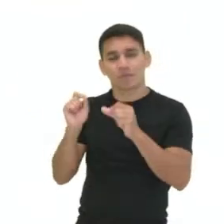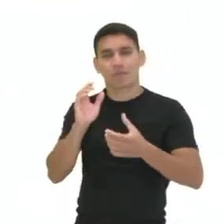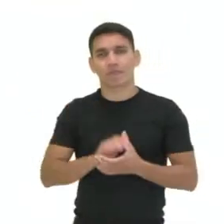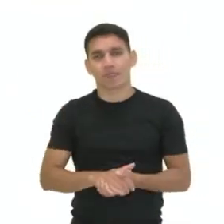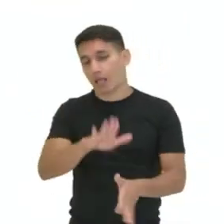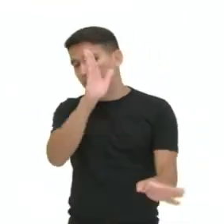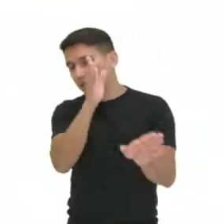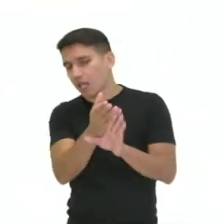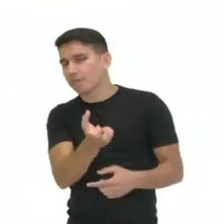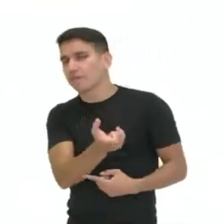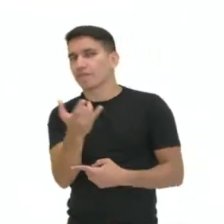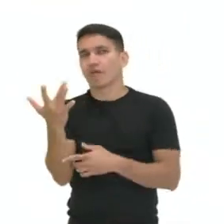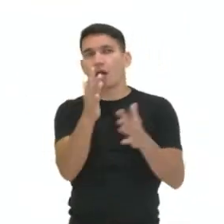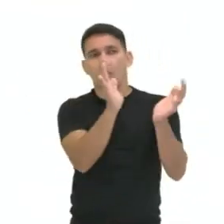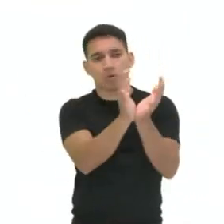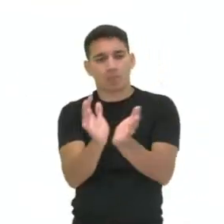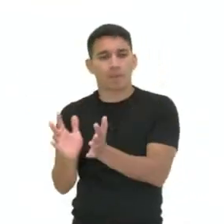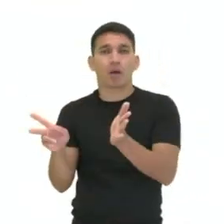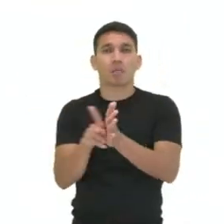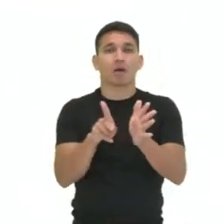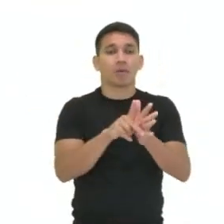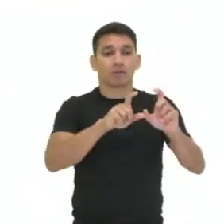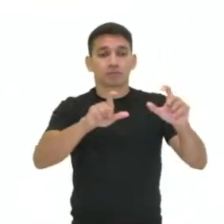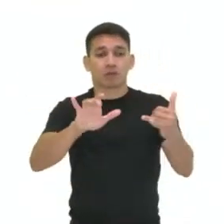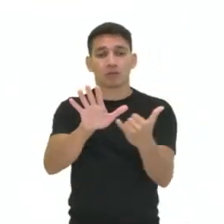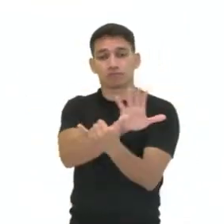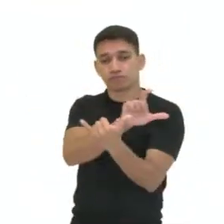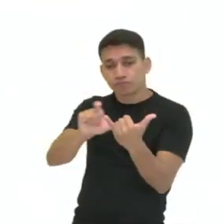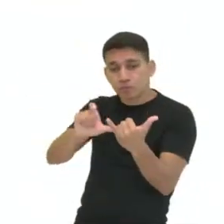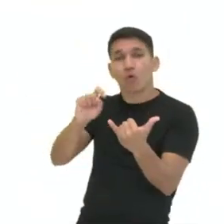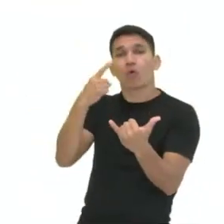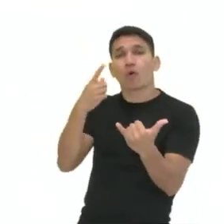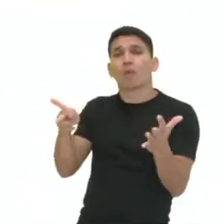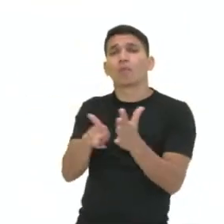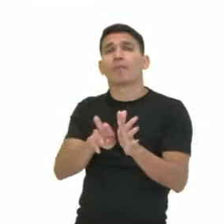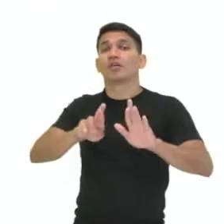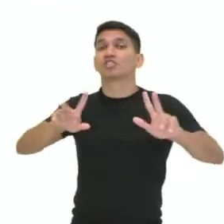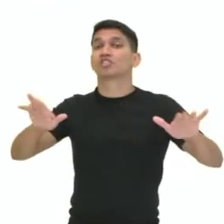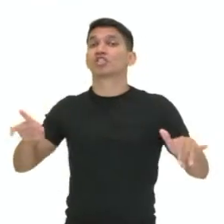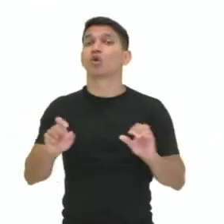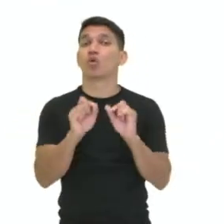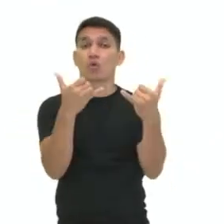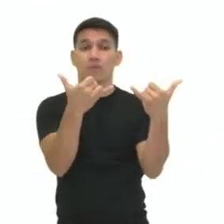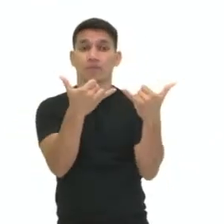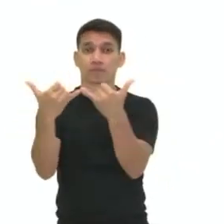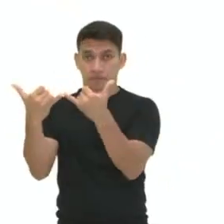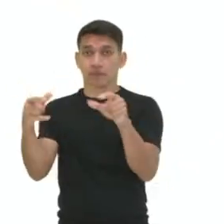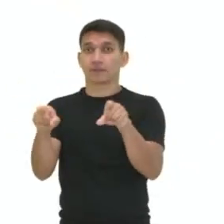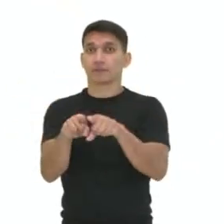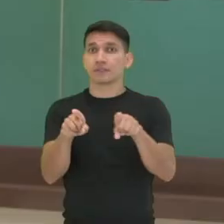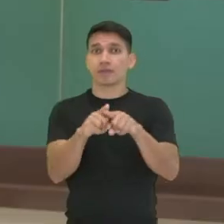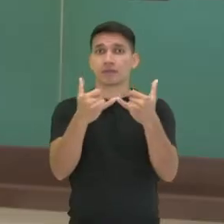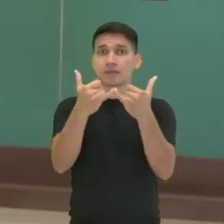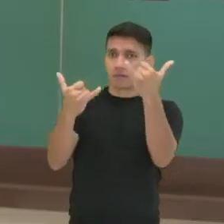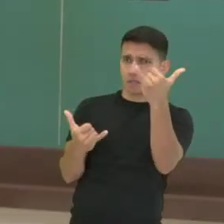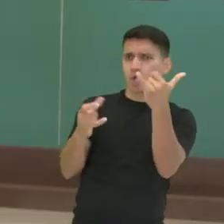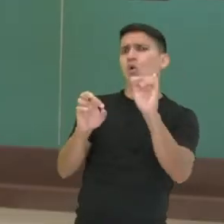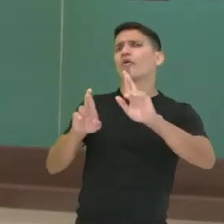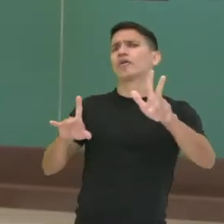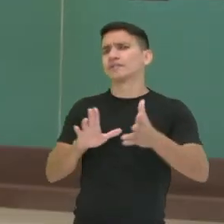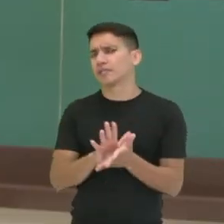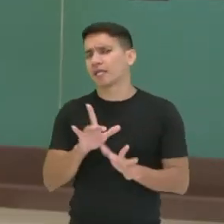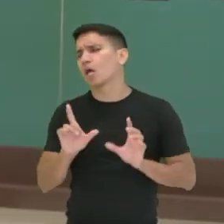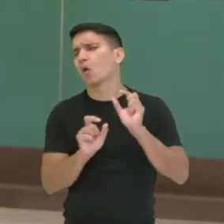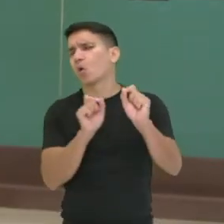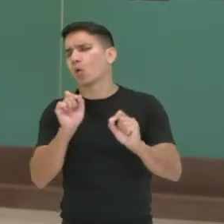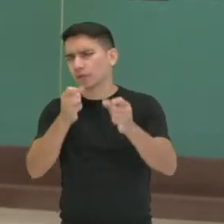vamos identificar agrupamento de orações em períodos, diferenciando coordenação de subordinação. Em outras